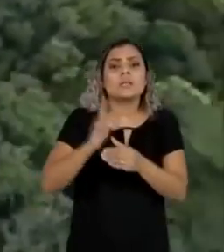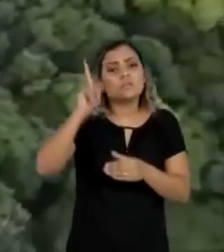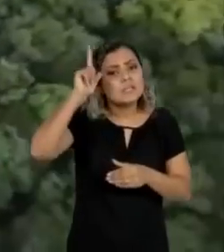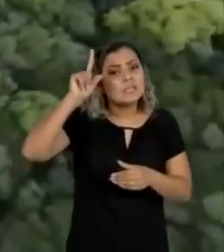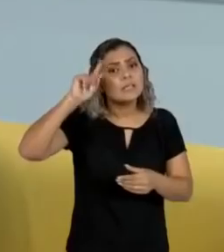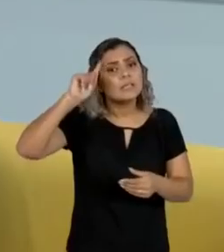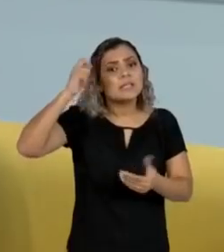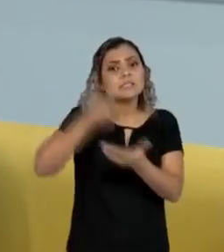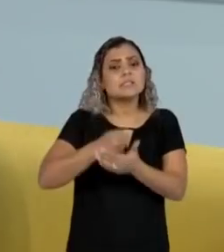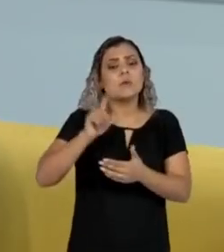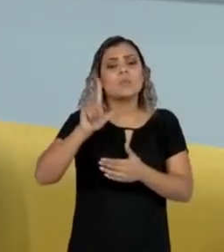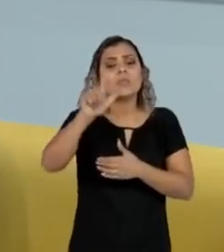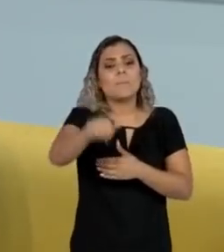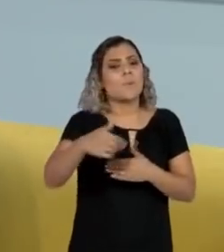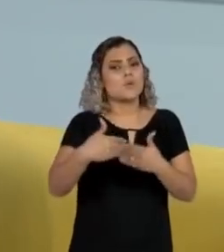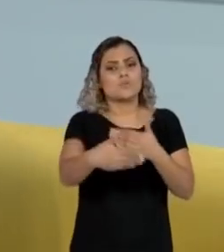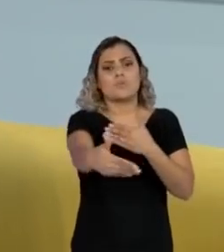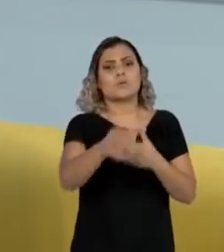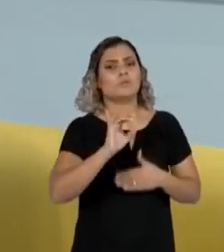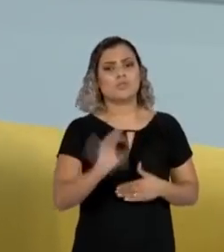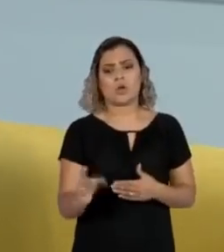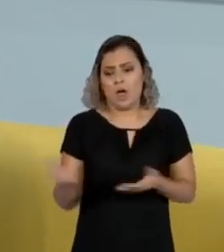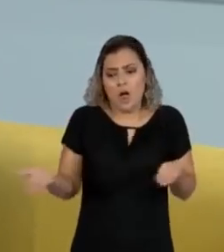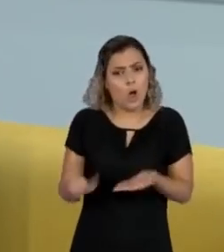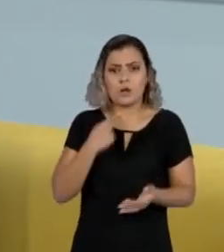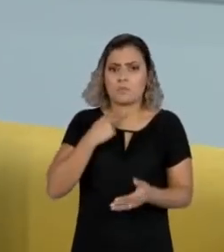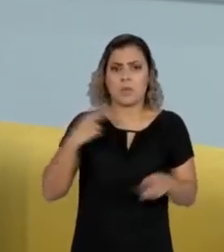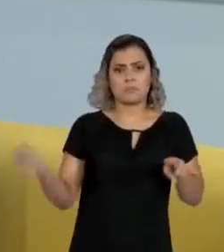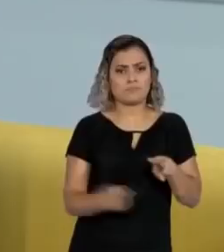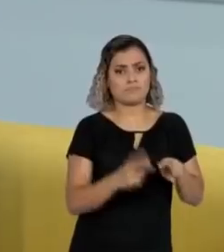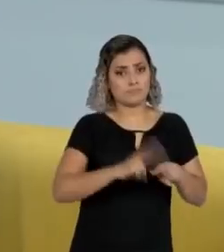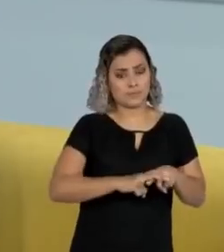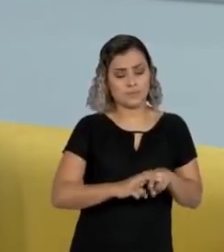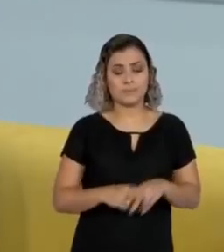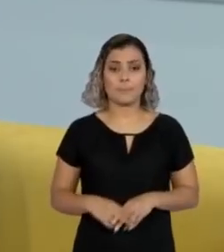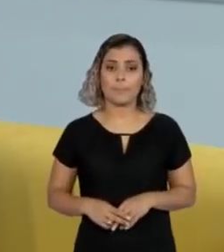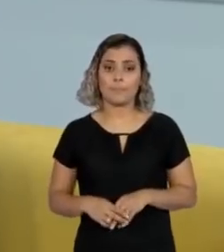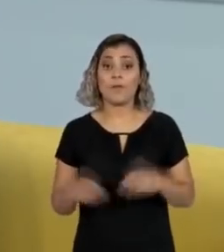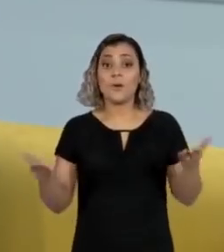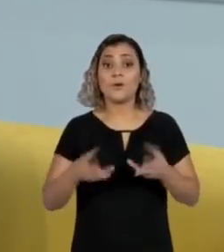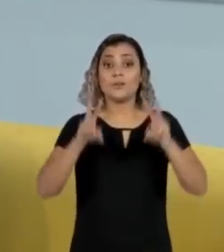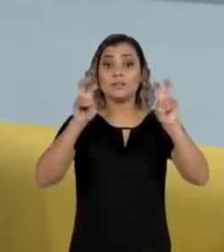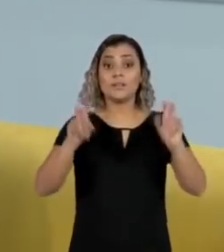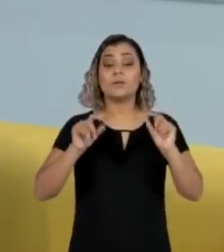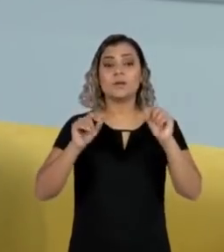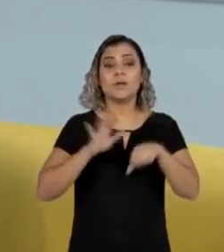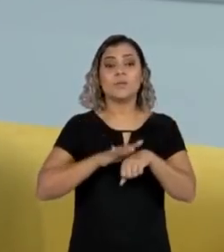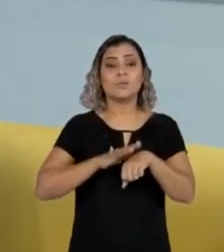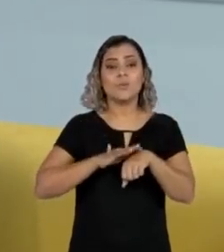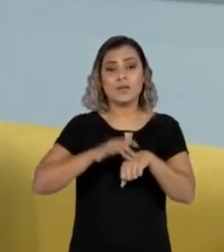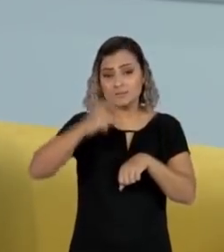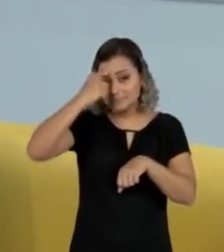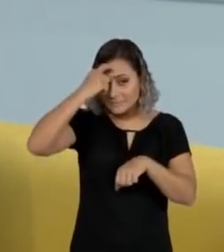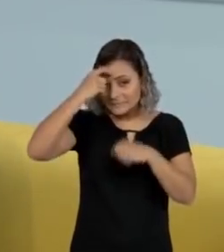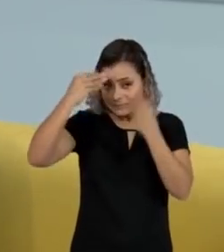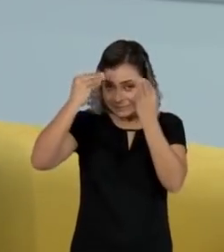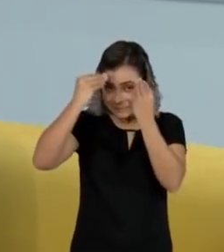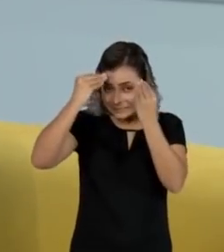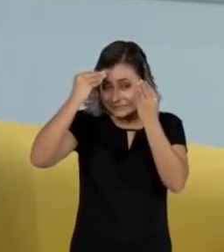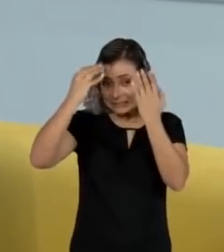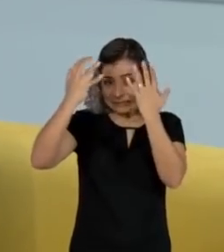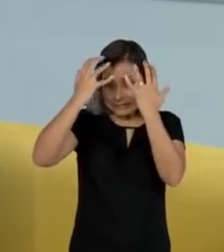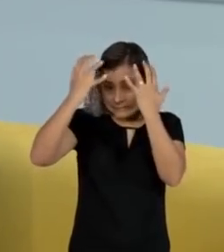decisão. Vamos agora para o nosso tema de hoje no estúdio, que são as doenças psíquicas causadas pelo